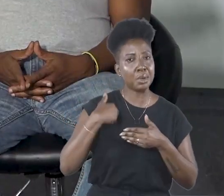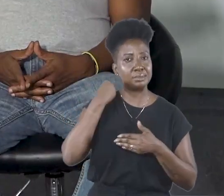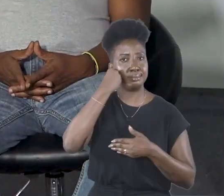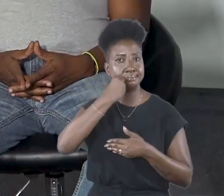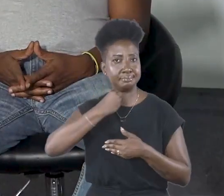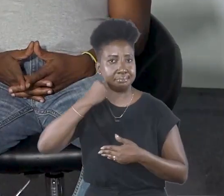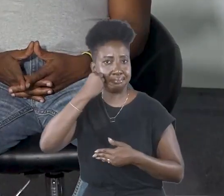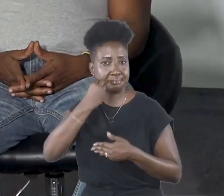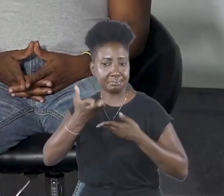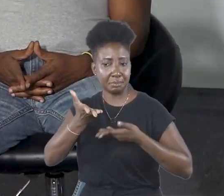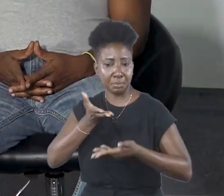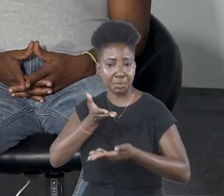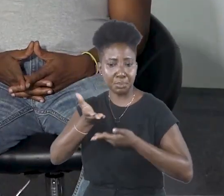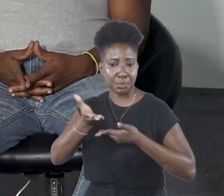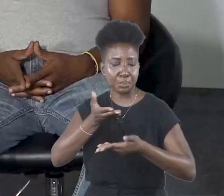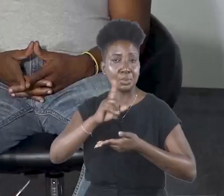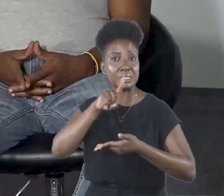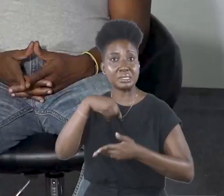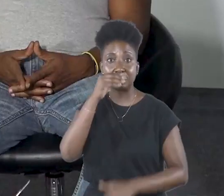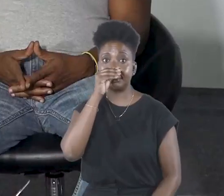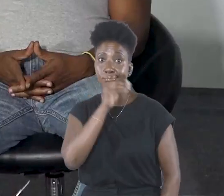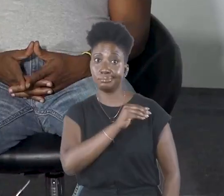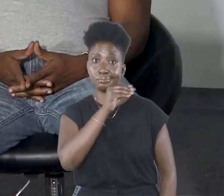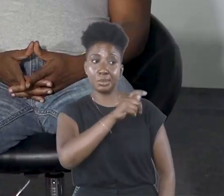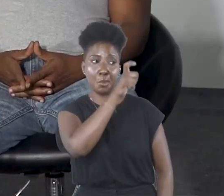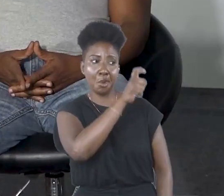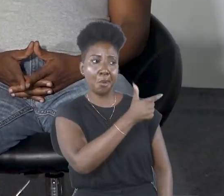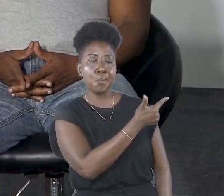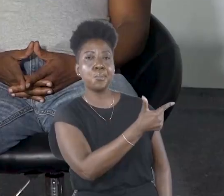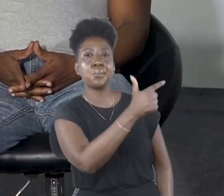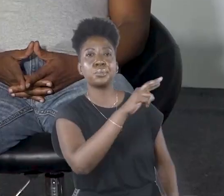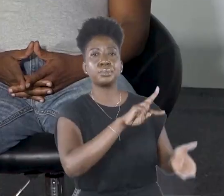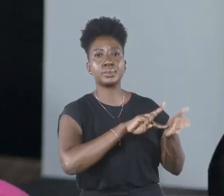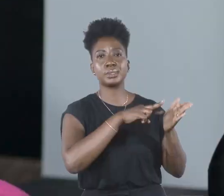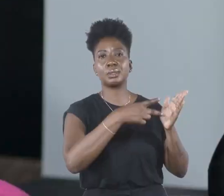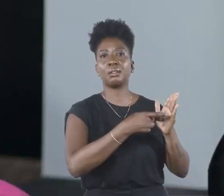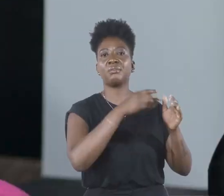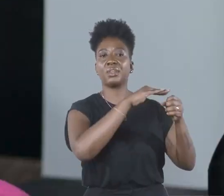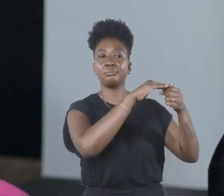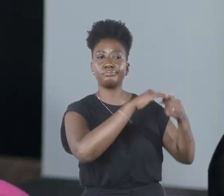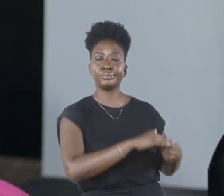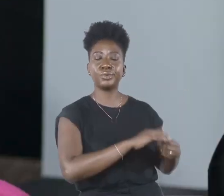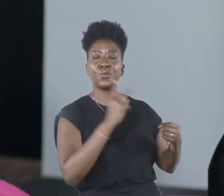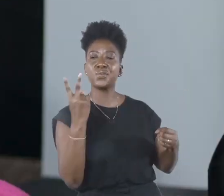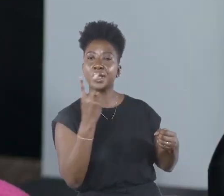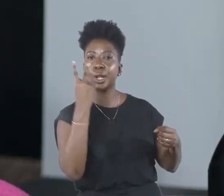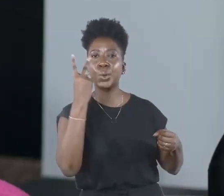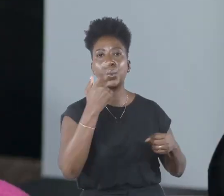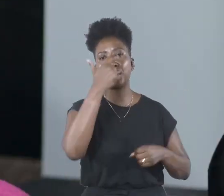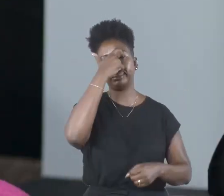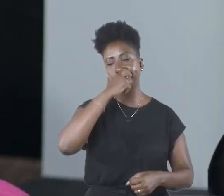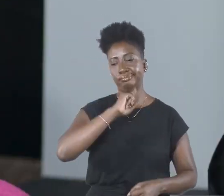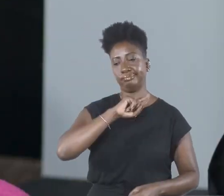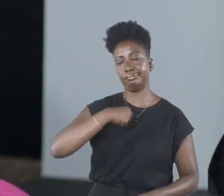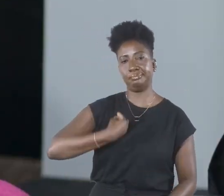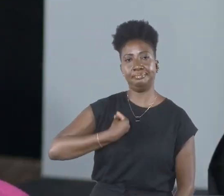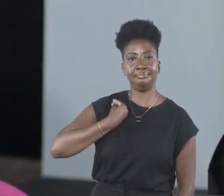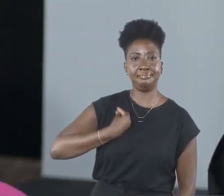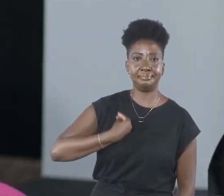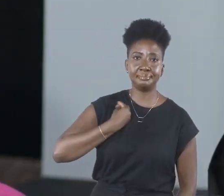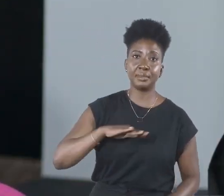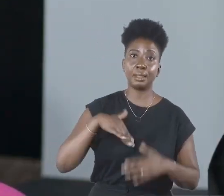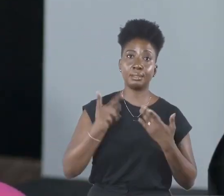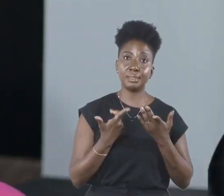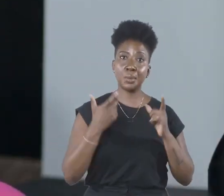Na outra, há a compreensão de que cada um de nós é parte do todo e que, portanto, tudo